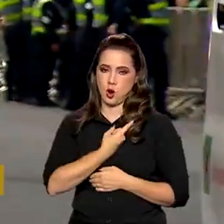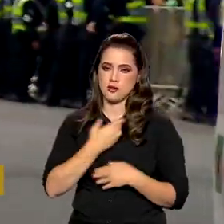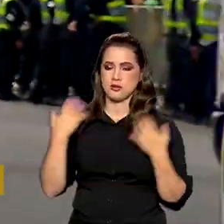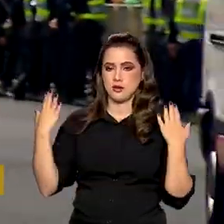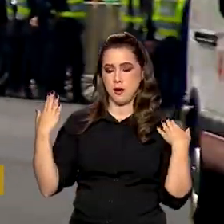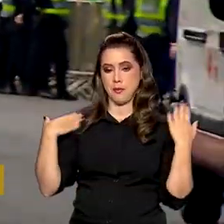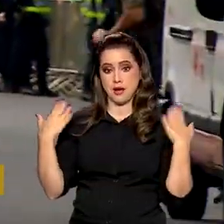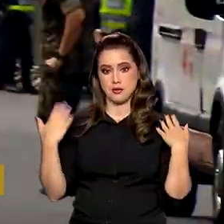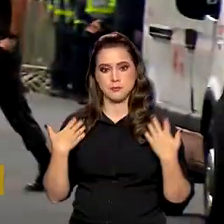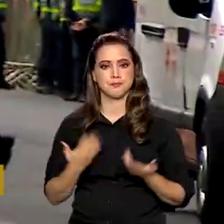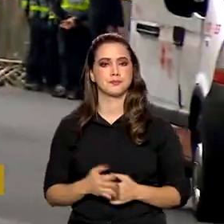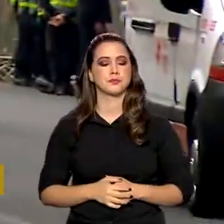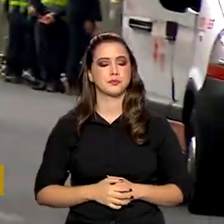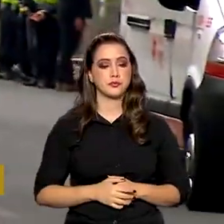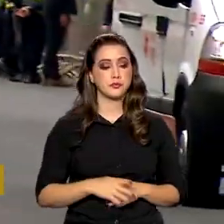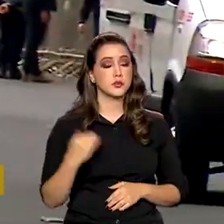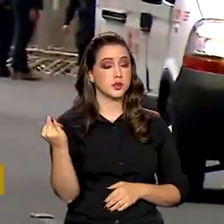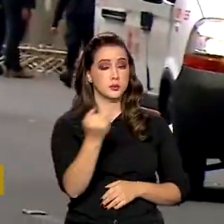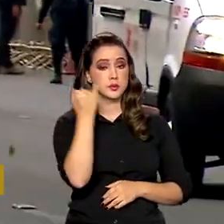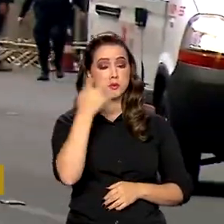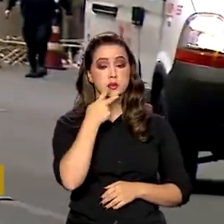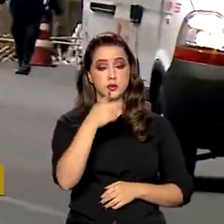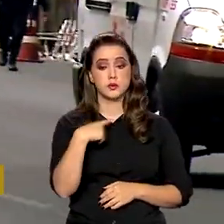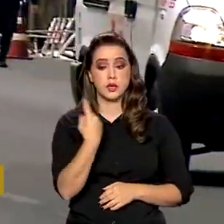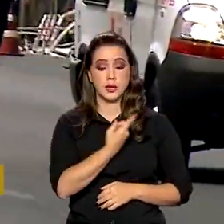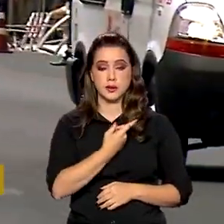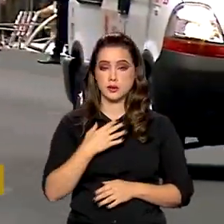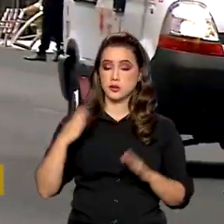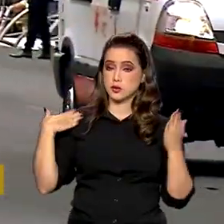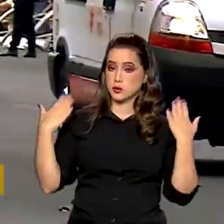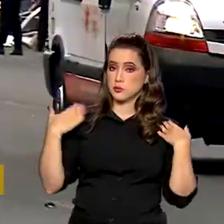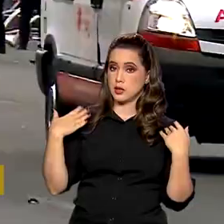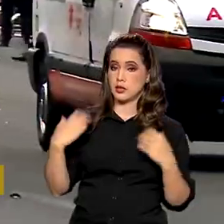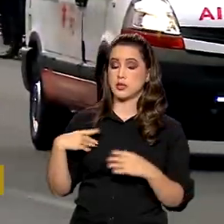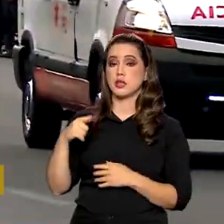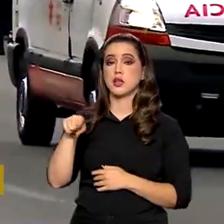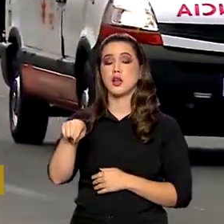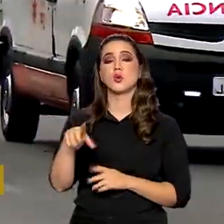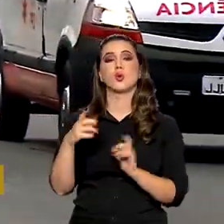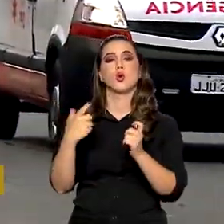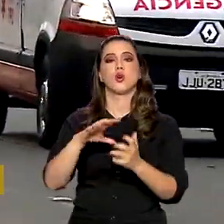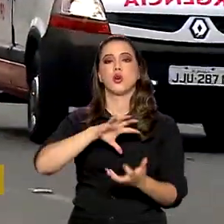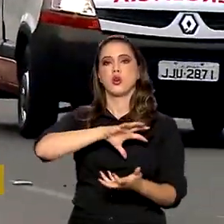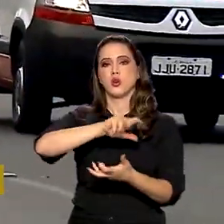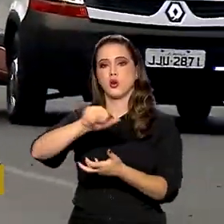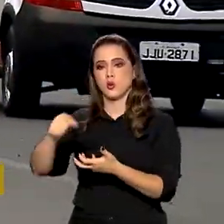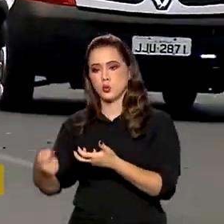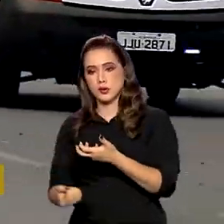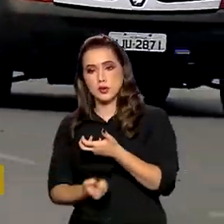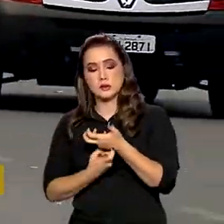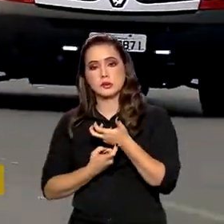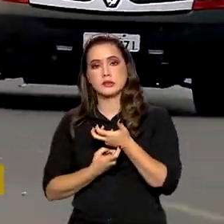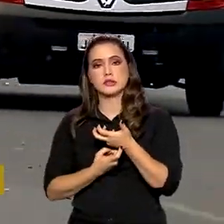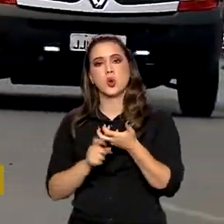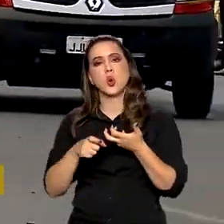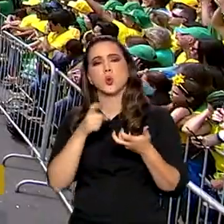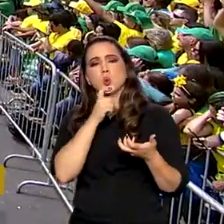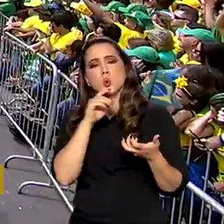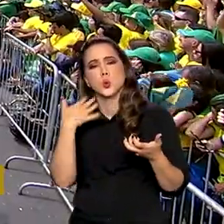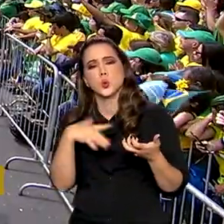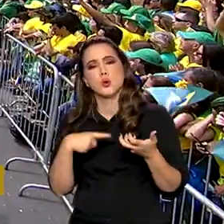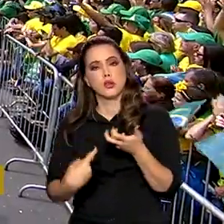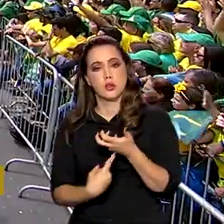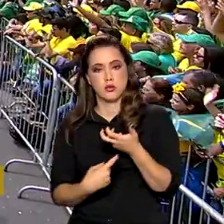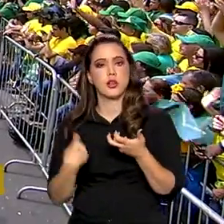mencionado, vale destacar também a presença da nossa Marinha no continente gelado, na Antártica, na qual nós temos